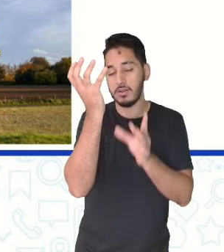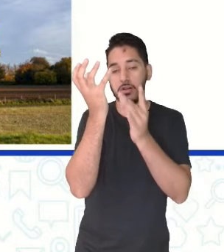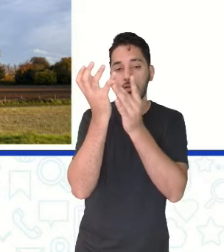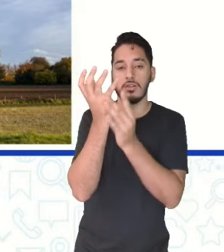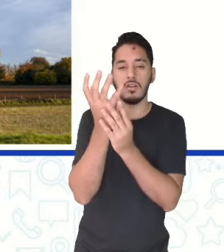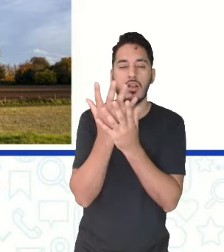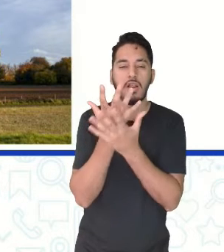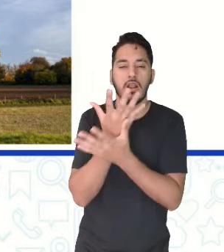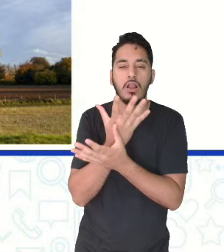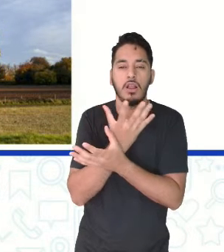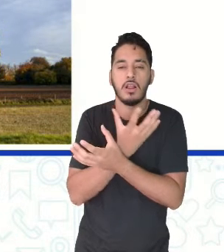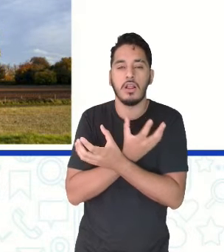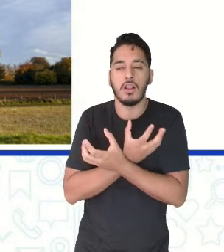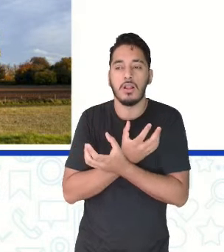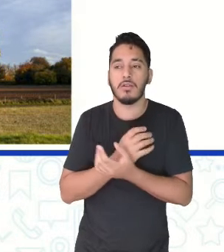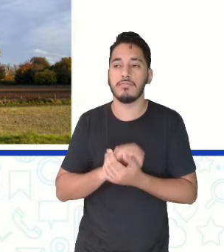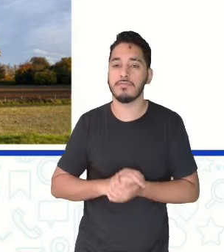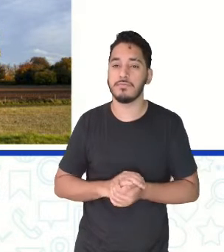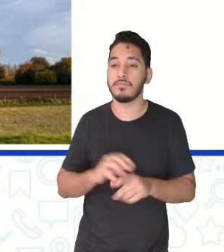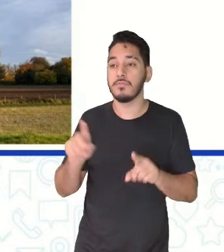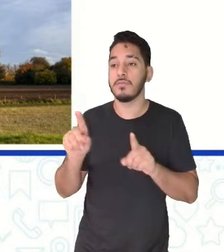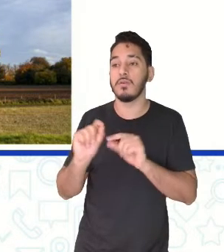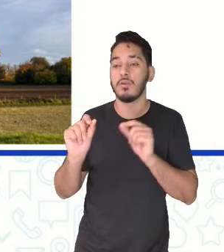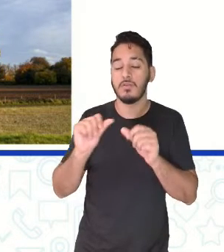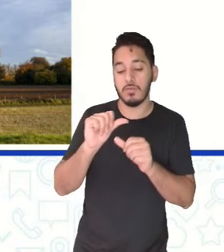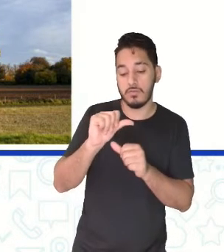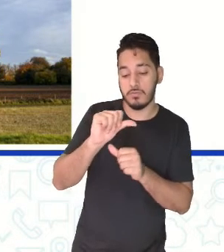mais seca, né? Como também a gente já vai